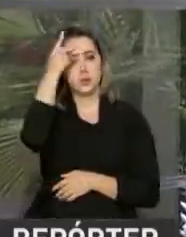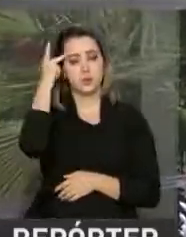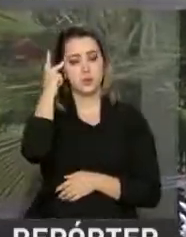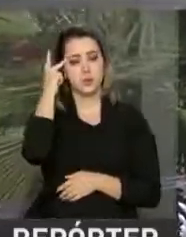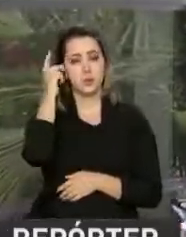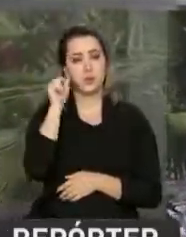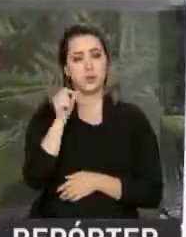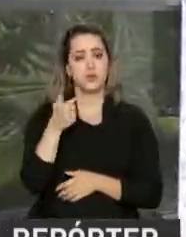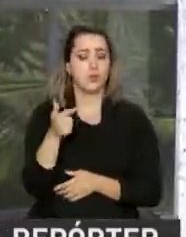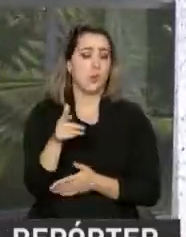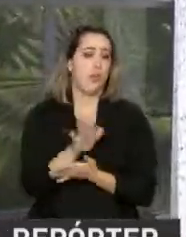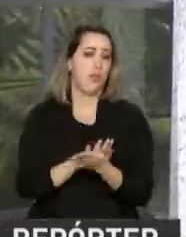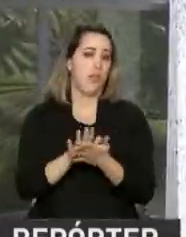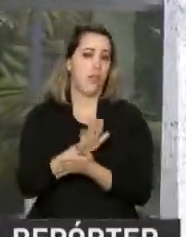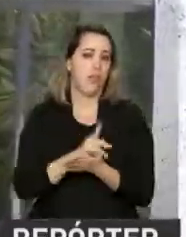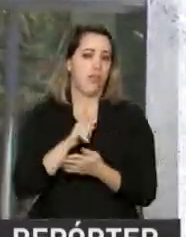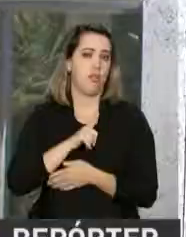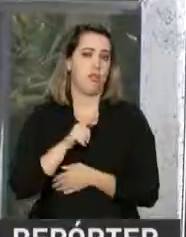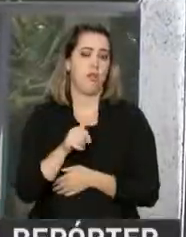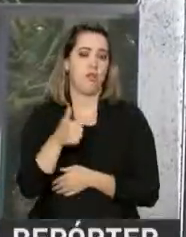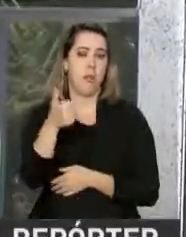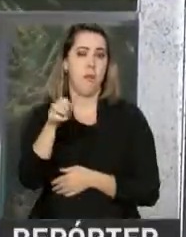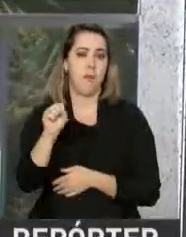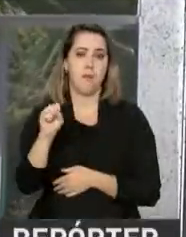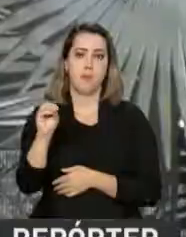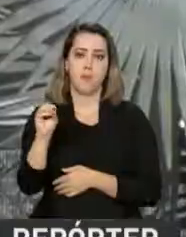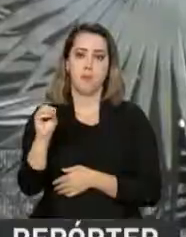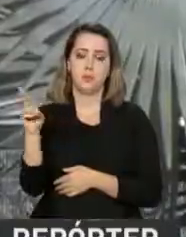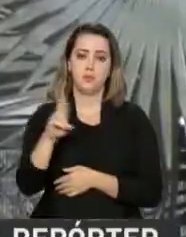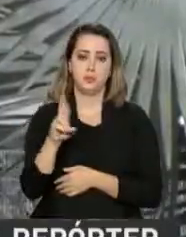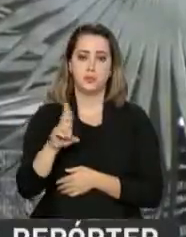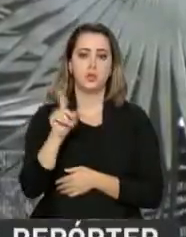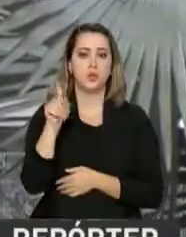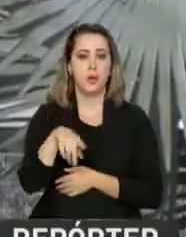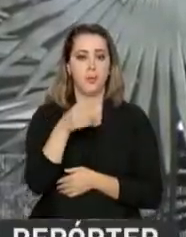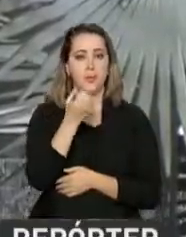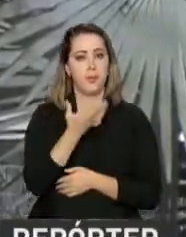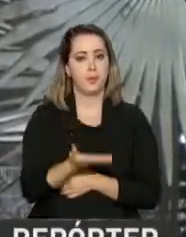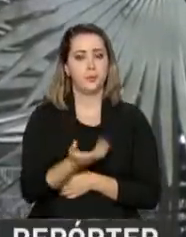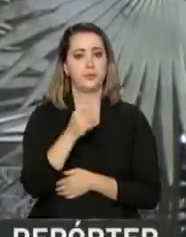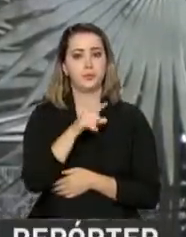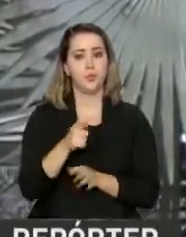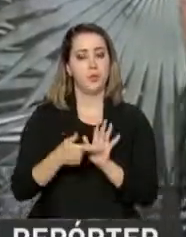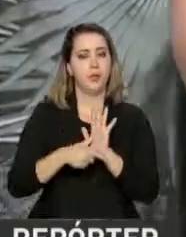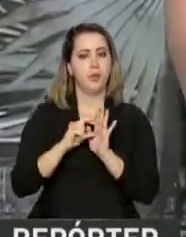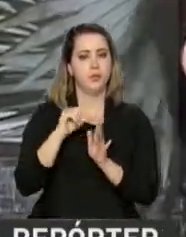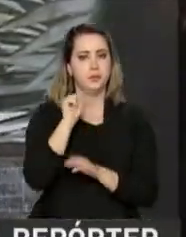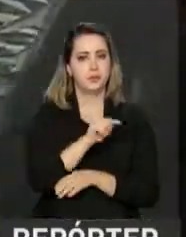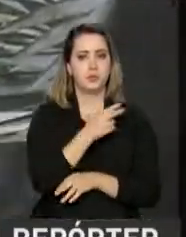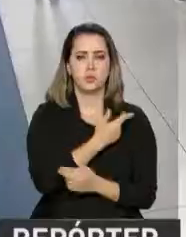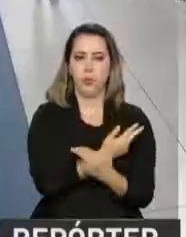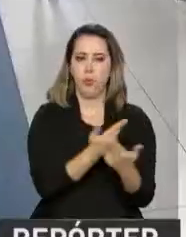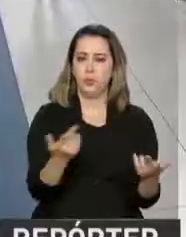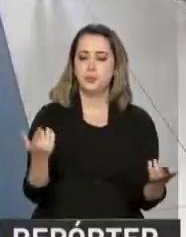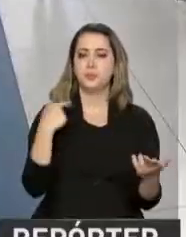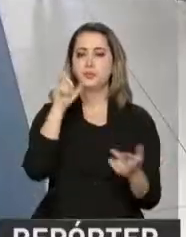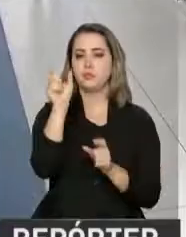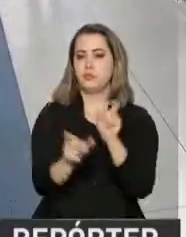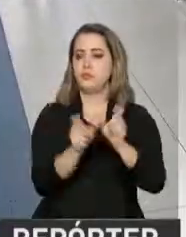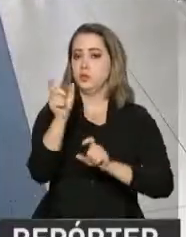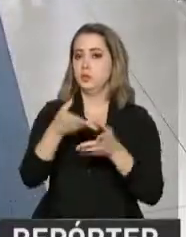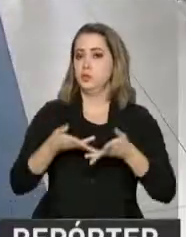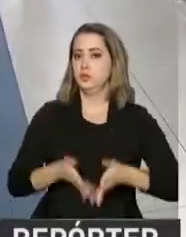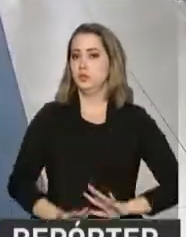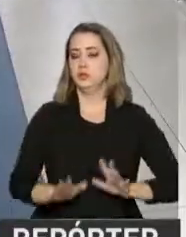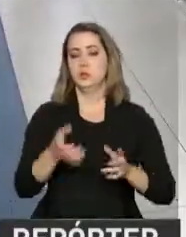sem ter 1.800 é uma coisa boa né com a antecipação assim como a caroline os trabalhadores